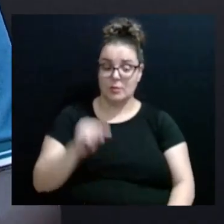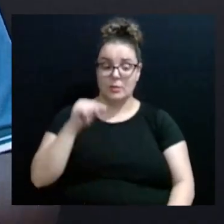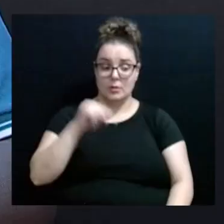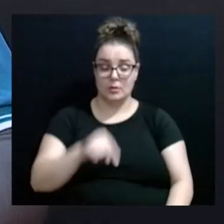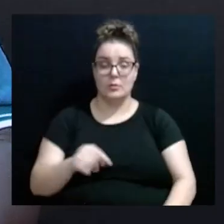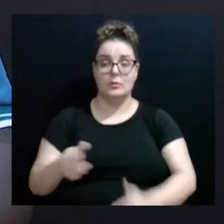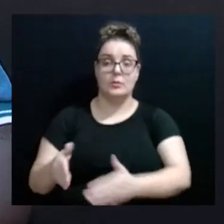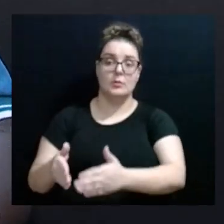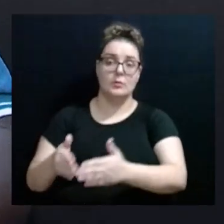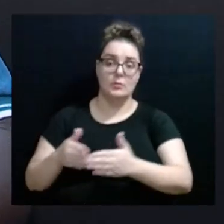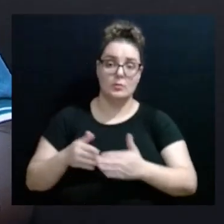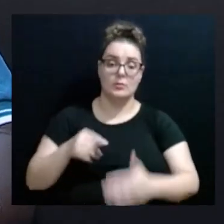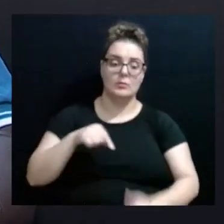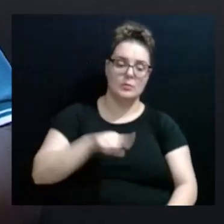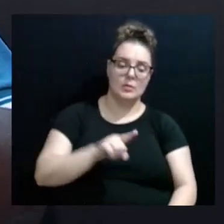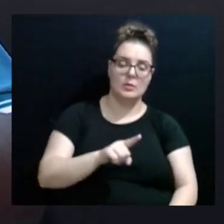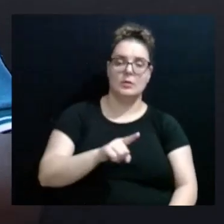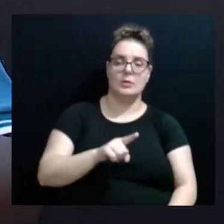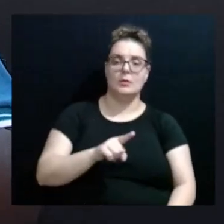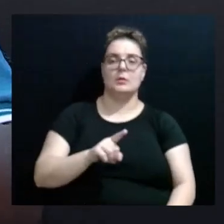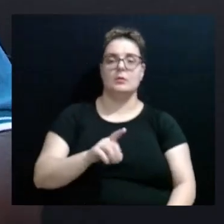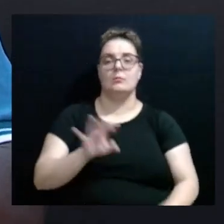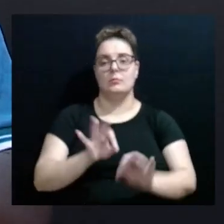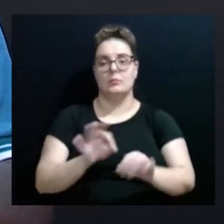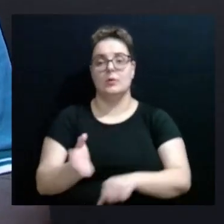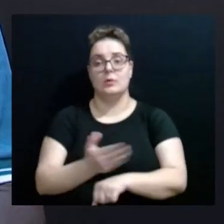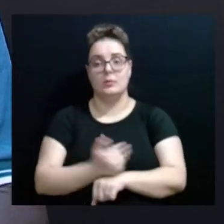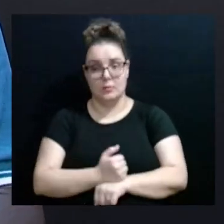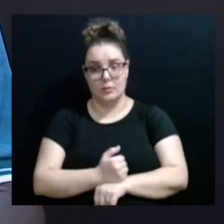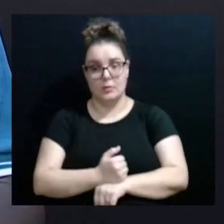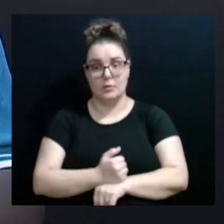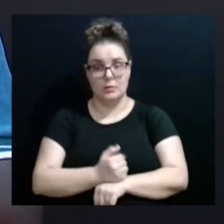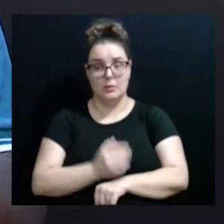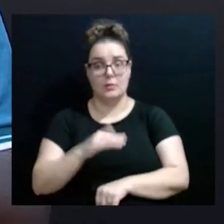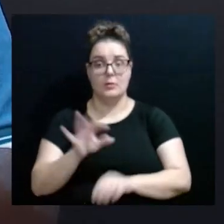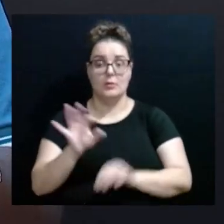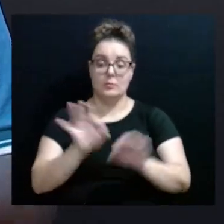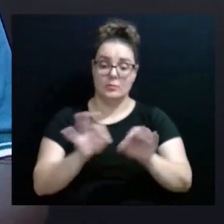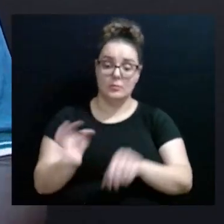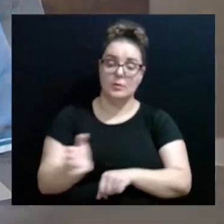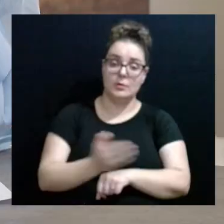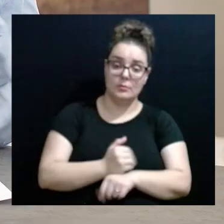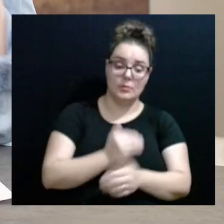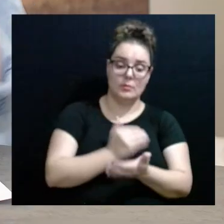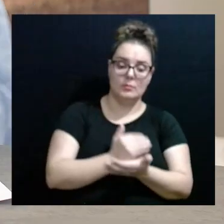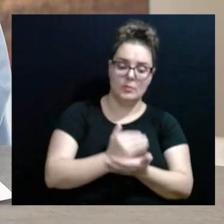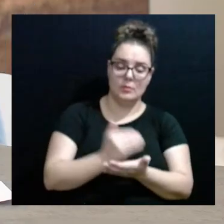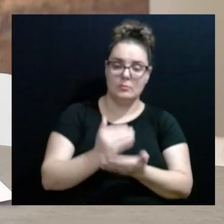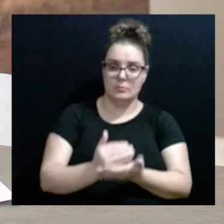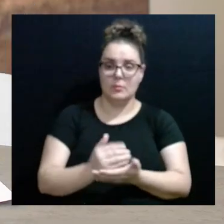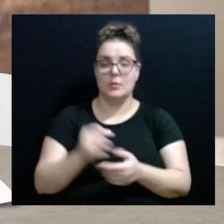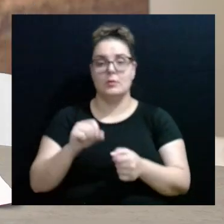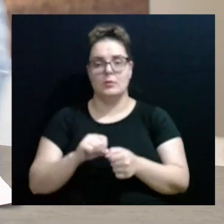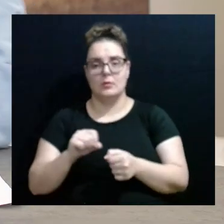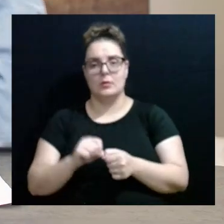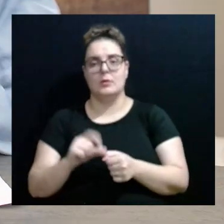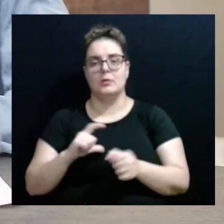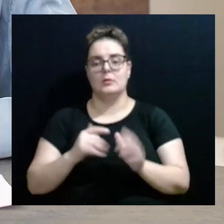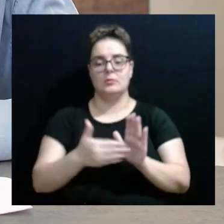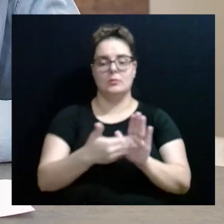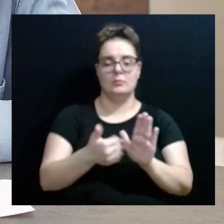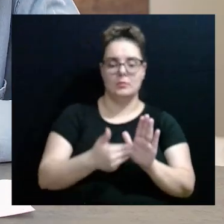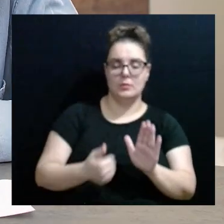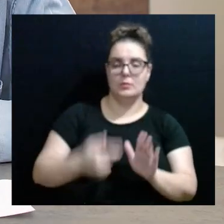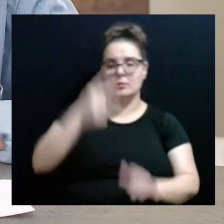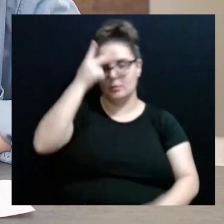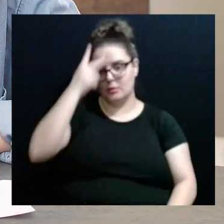menor. Com esse empréstimo, vá lá, antecipe. Você vai ver que a hora que você for antecipar parcelas que você fez,